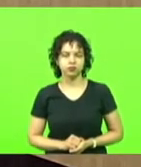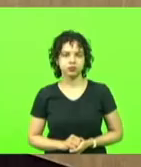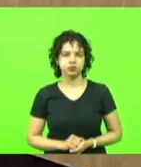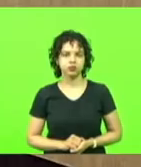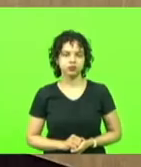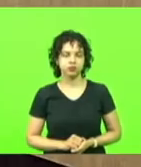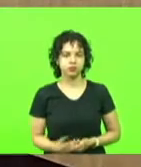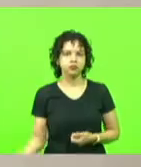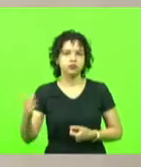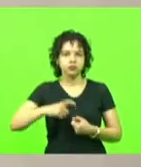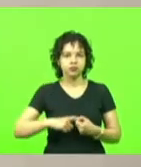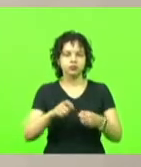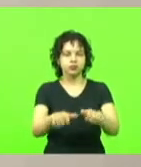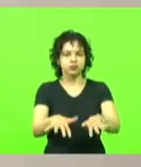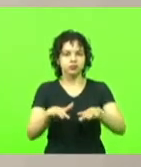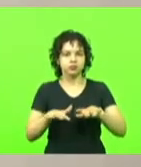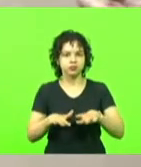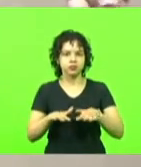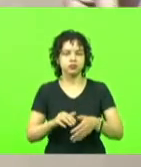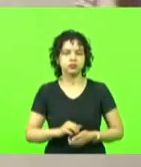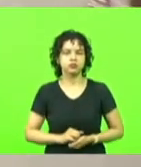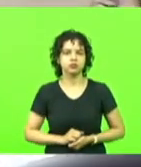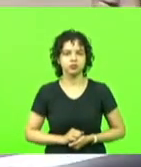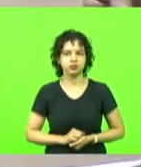Está reaberta a sessão.